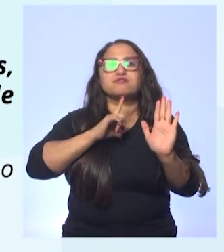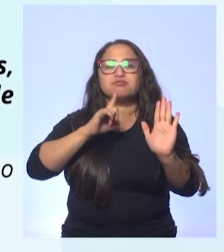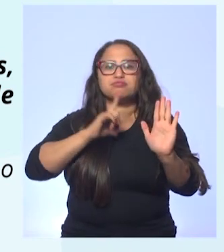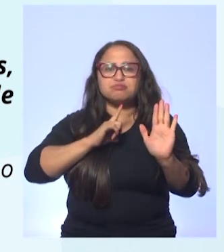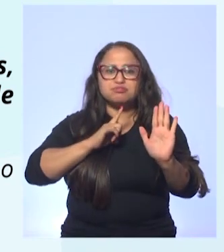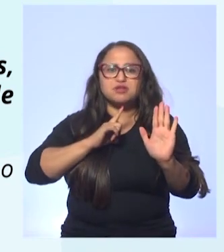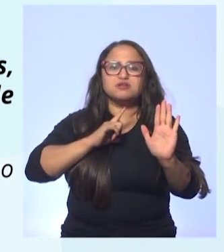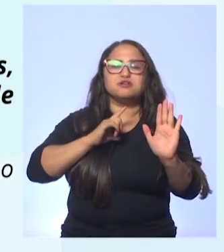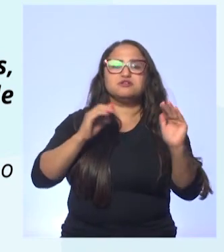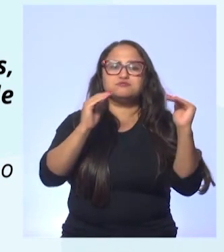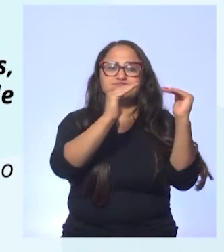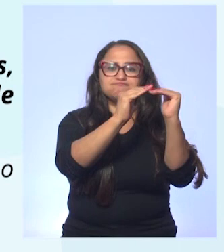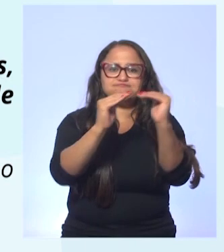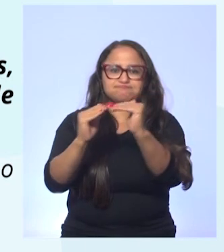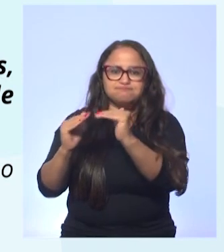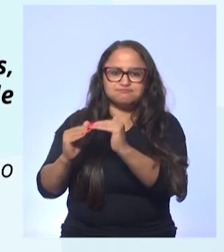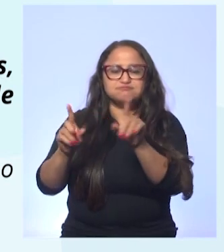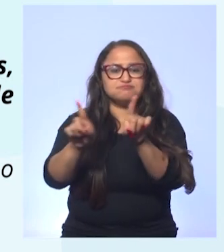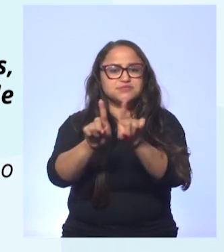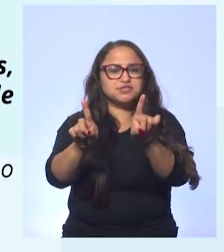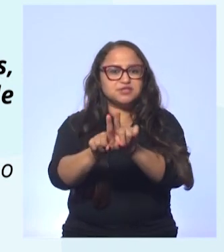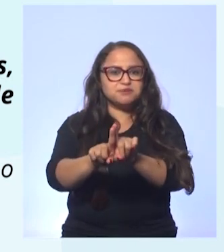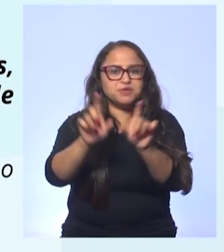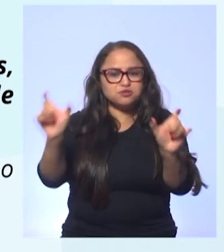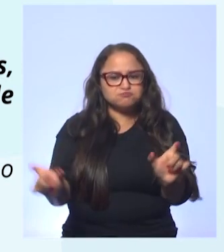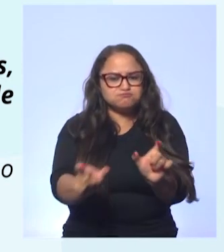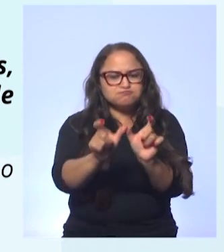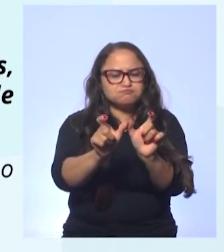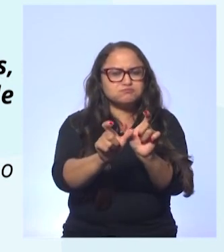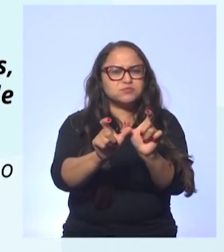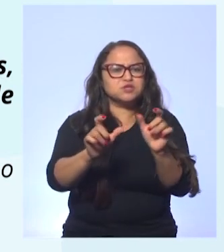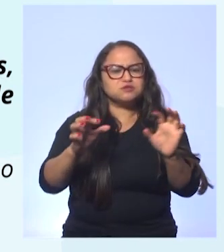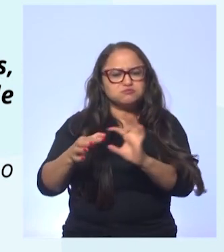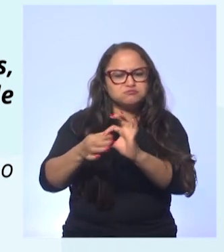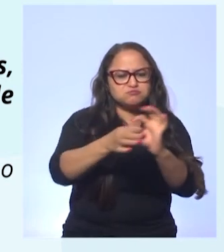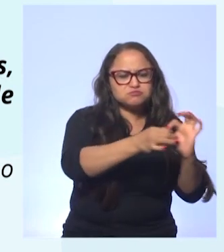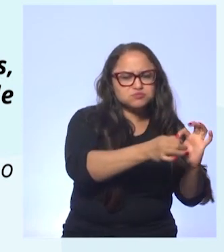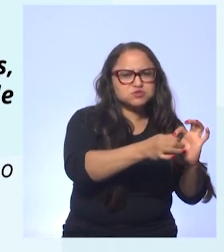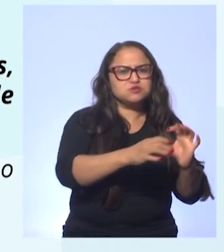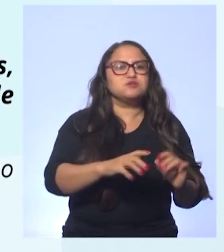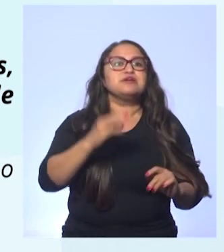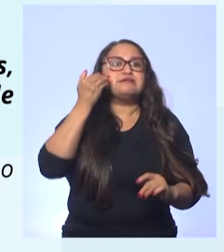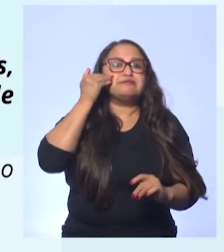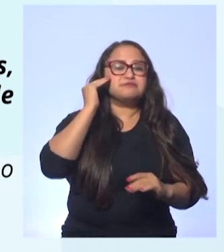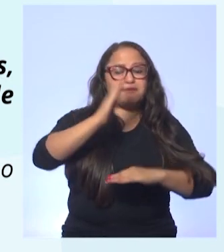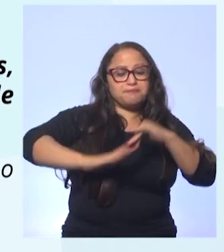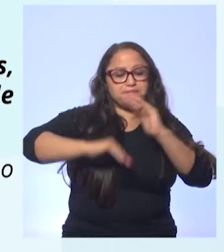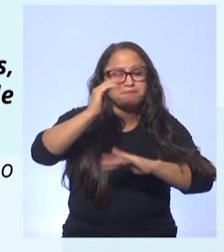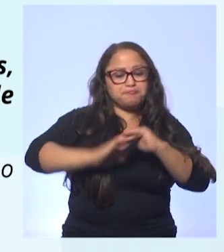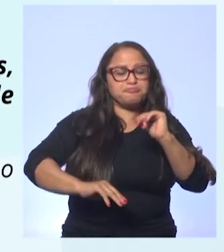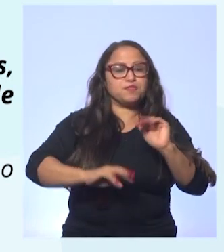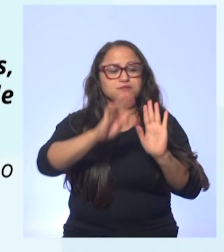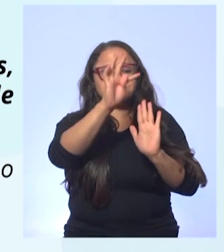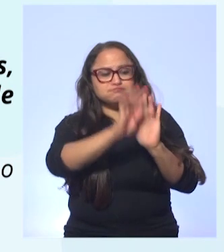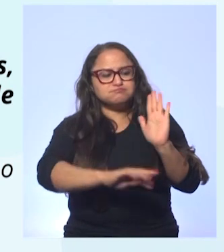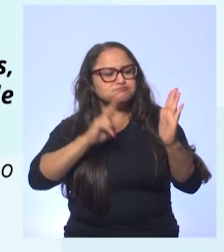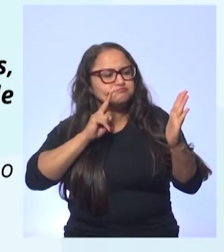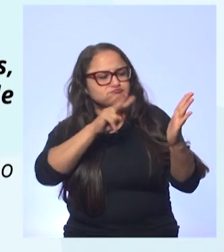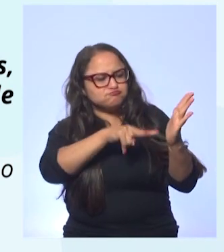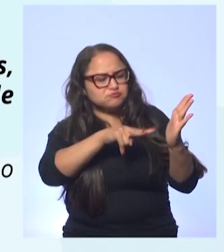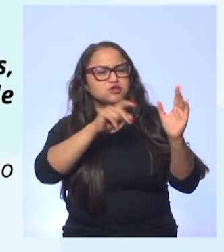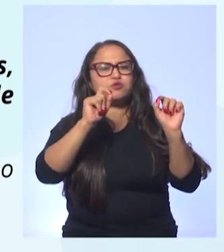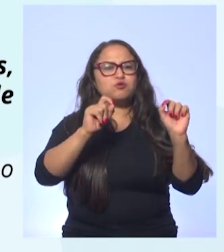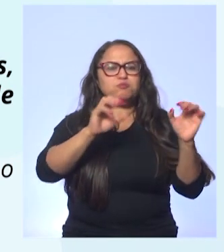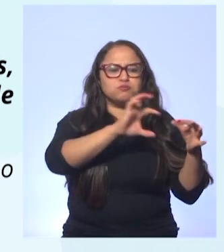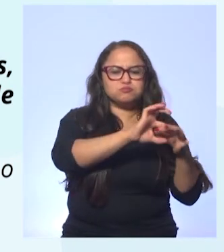concordância e de elementos de coesão. Habilidades: identificar e saber utilizar em produções textuais os conceitos de concordância e de